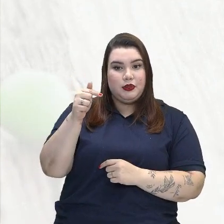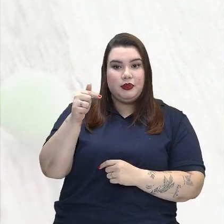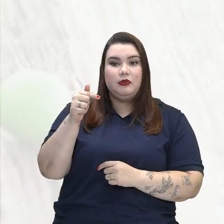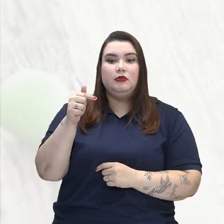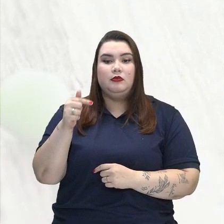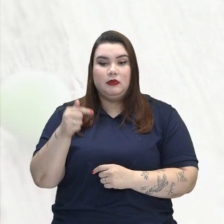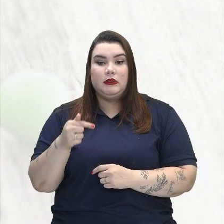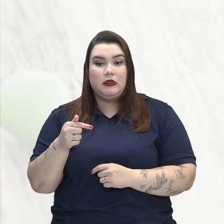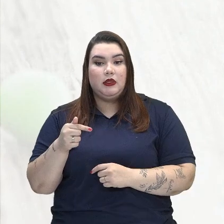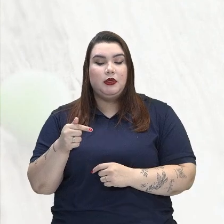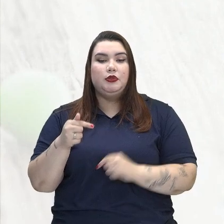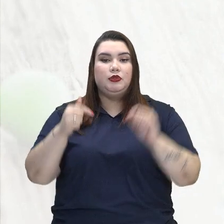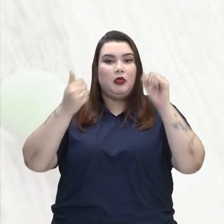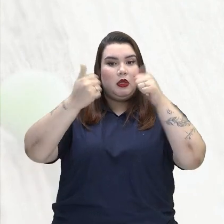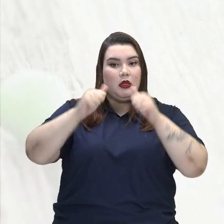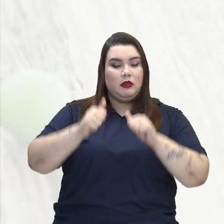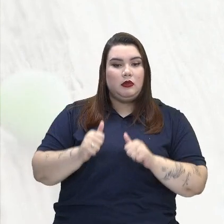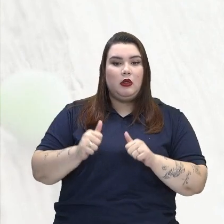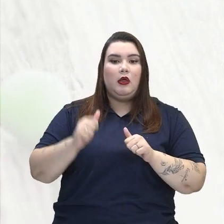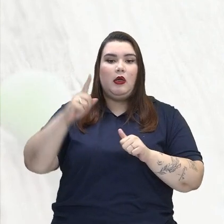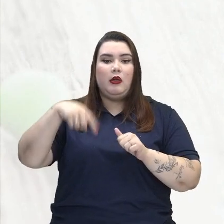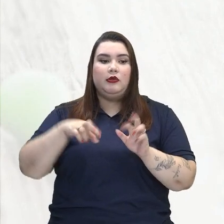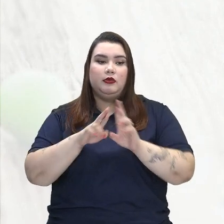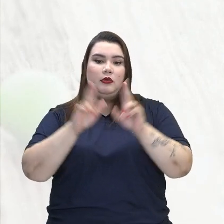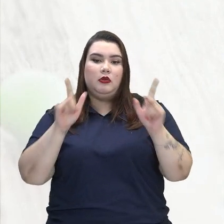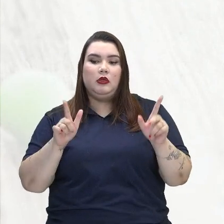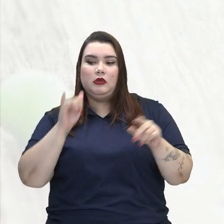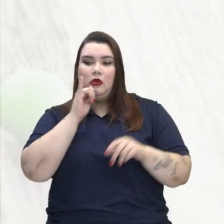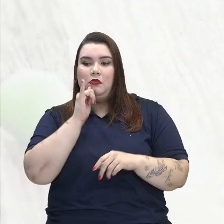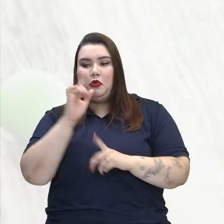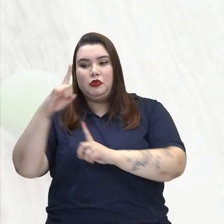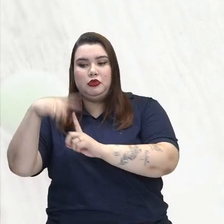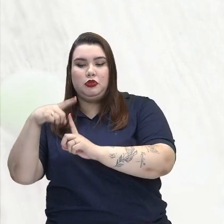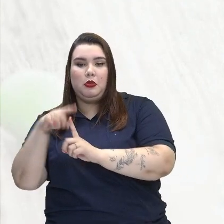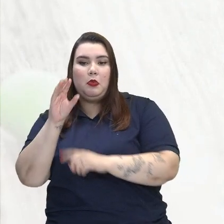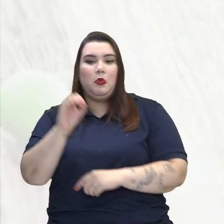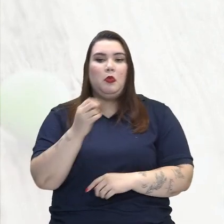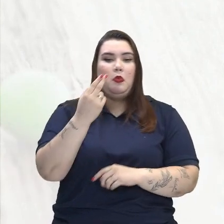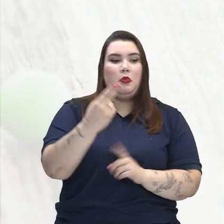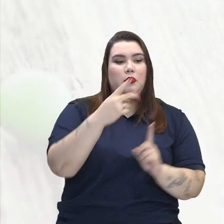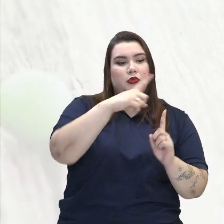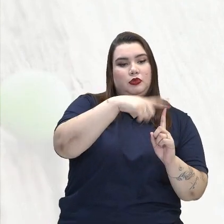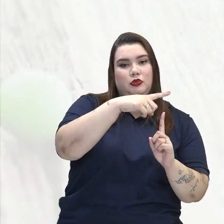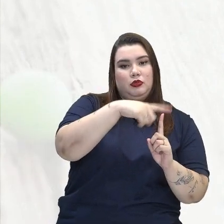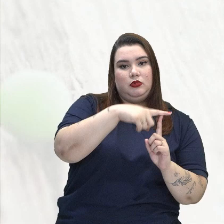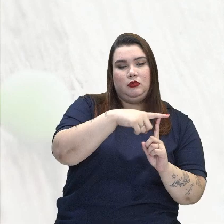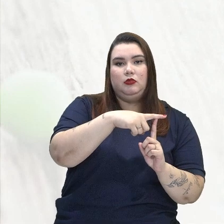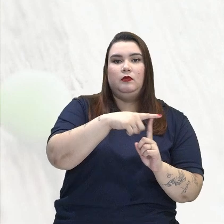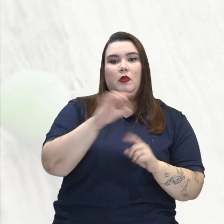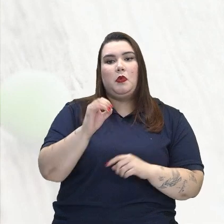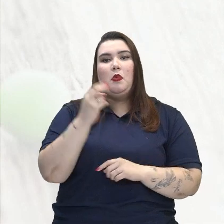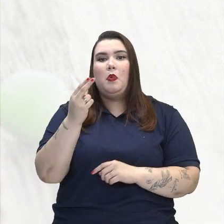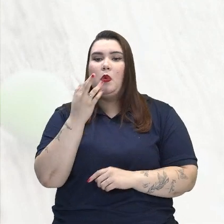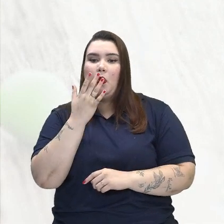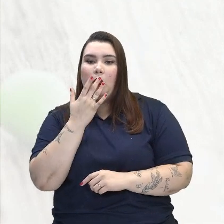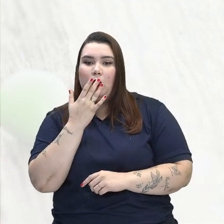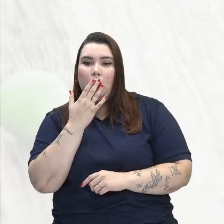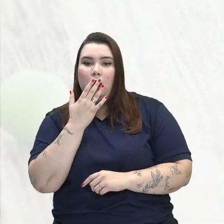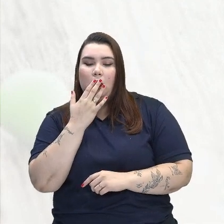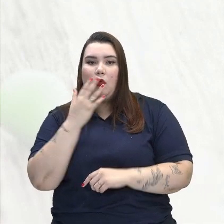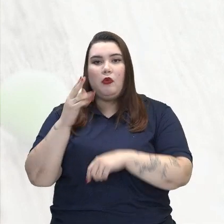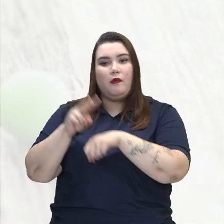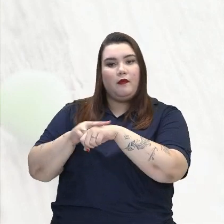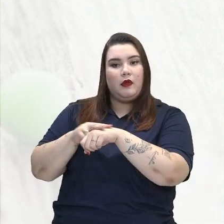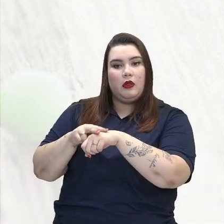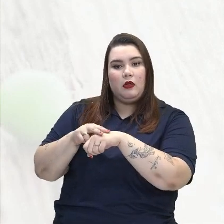elas eram, digamos assim, opostas. Ou era uma coisa ou era outra, no caso. Ou elas apresentavam uma coloração, por exemplo,